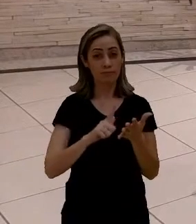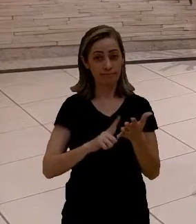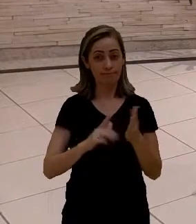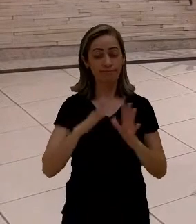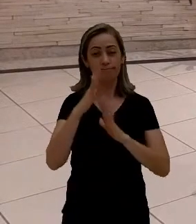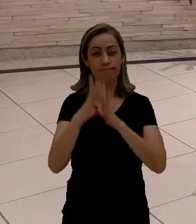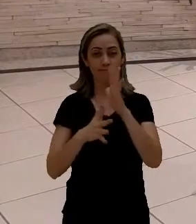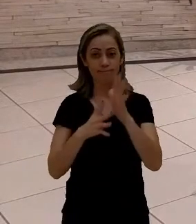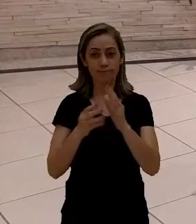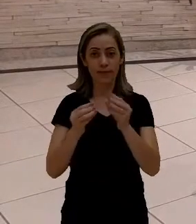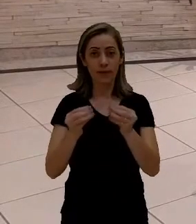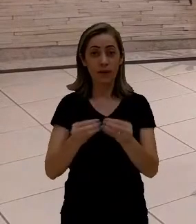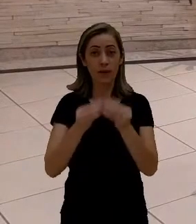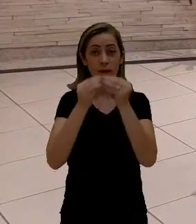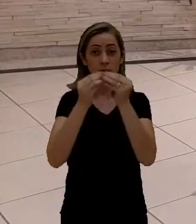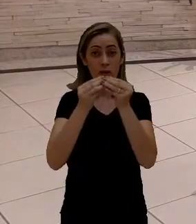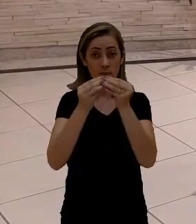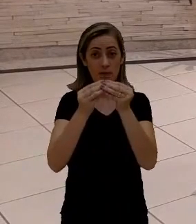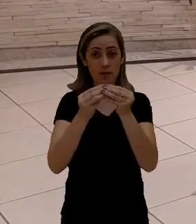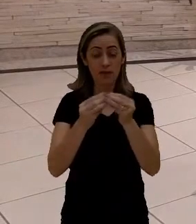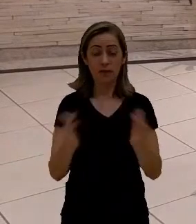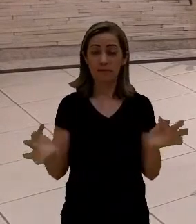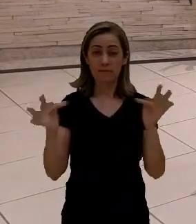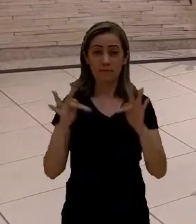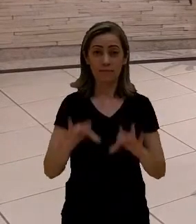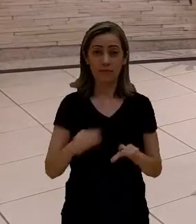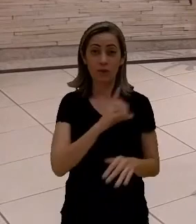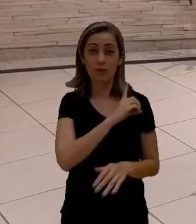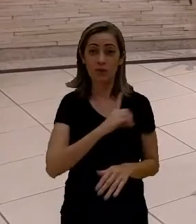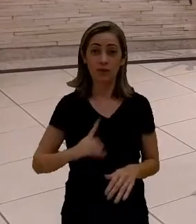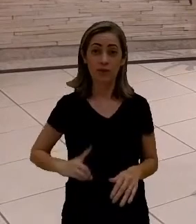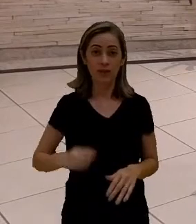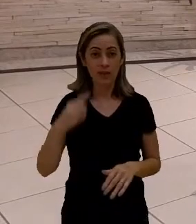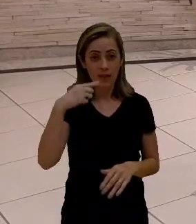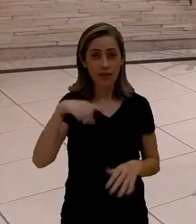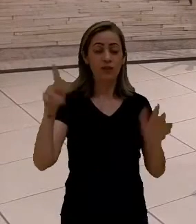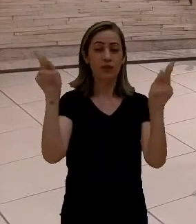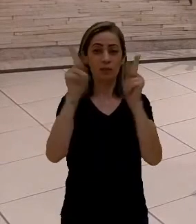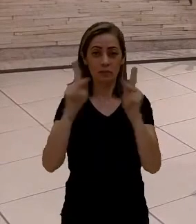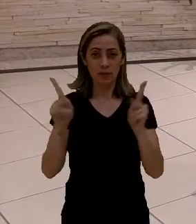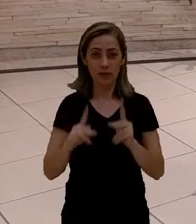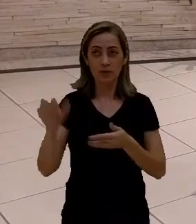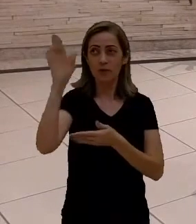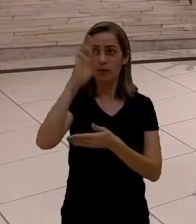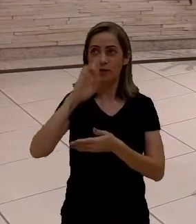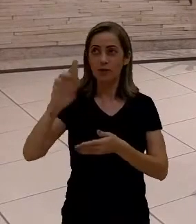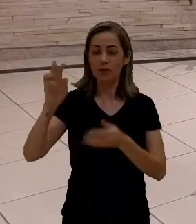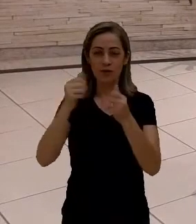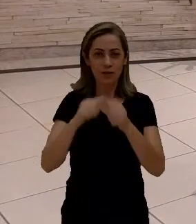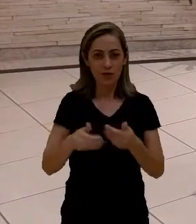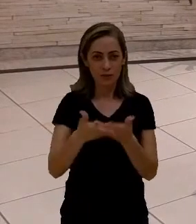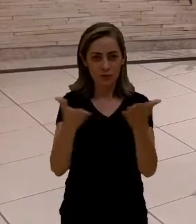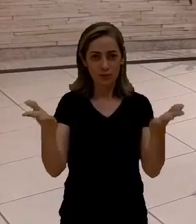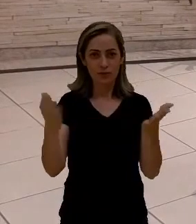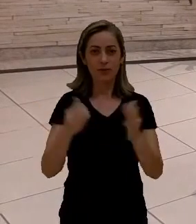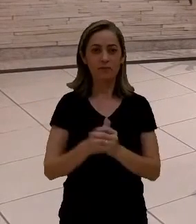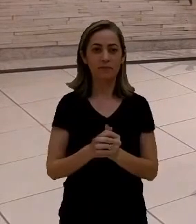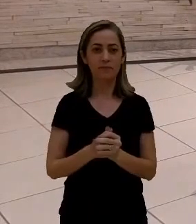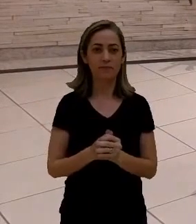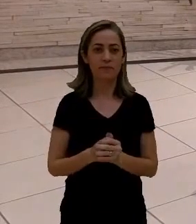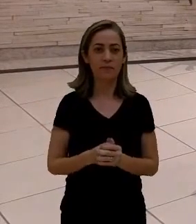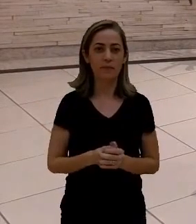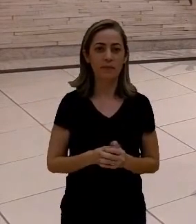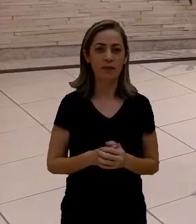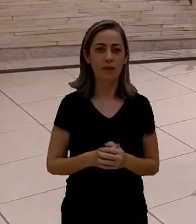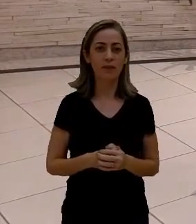falando a missa acaba quando O diácono diz ide em paz e que o senhor vos acompanhe para alguns ele diz ide em paz e que o